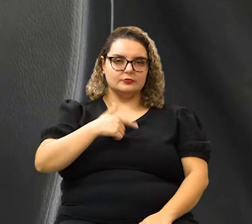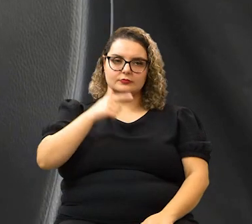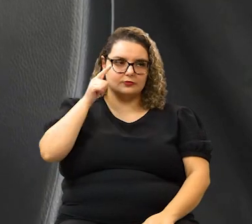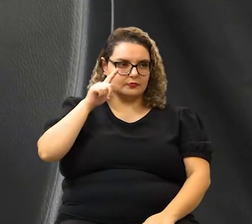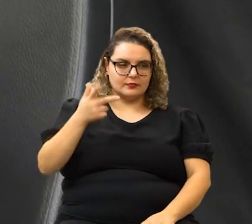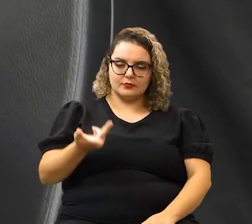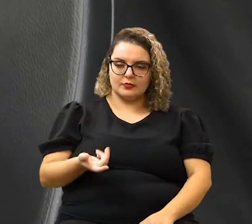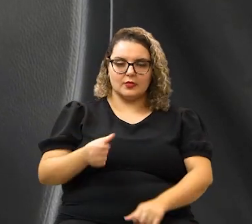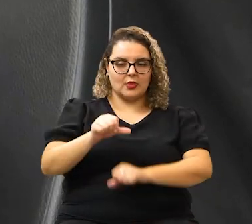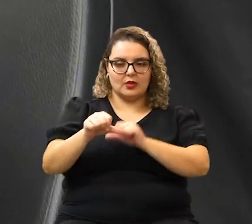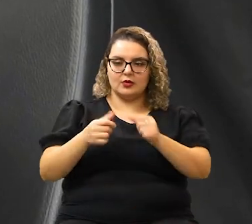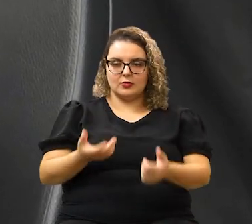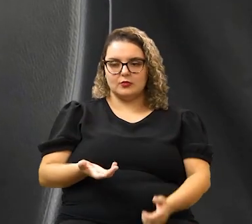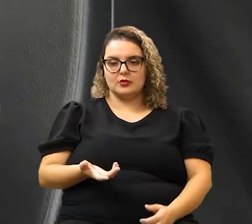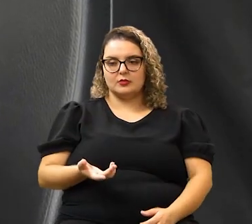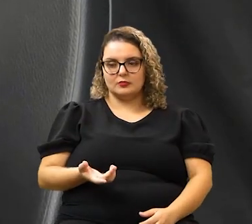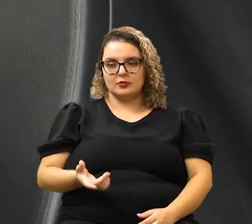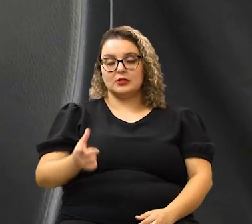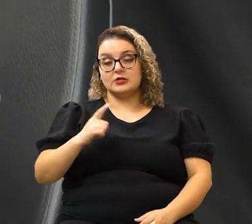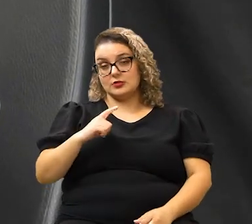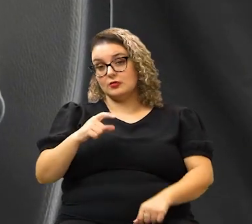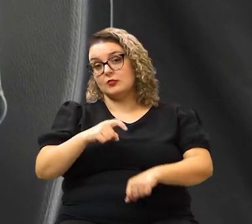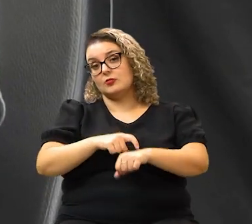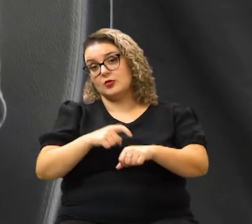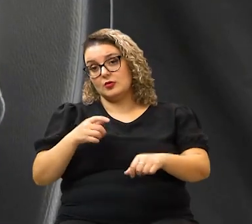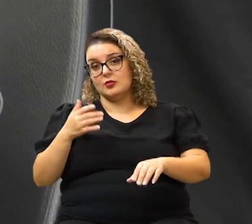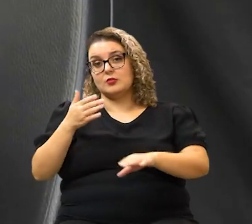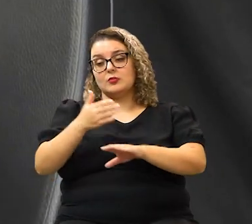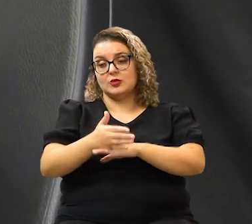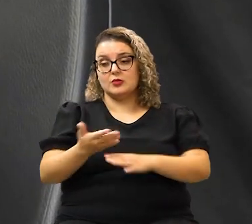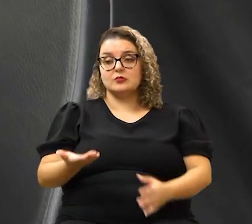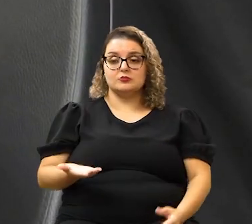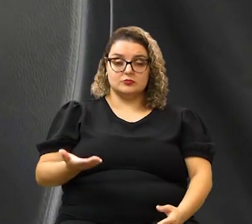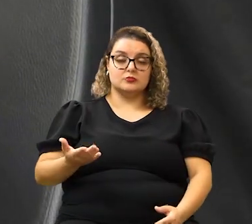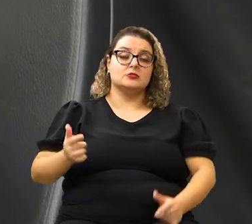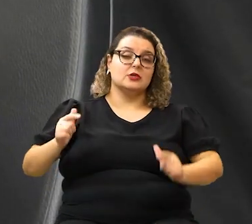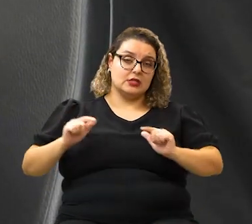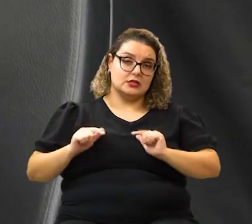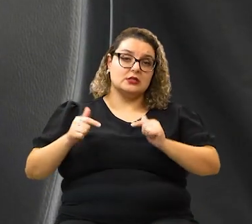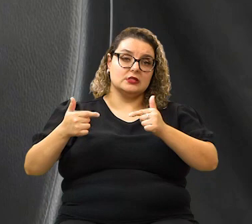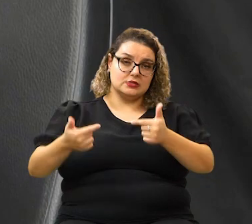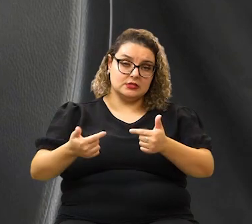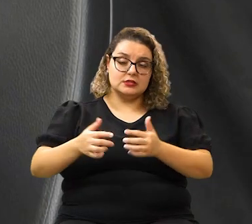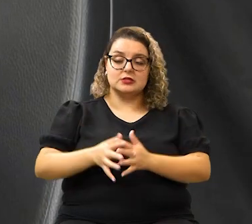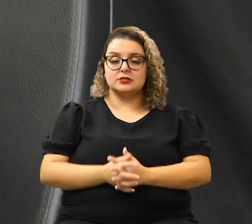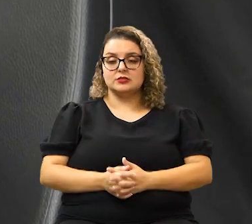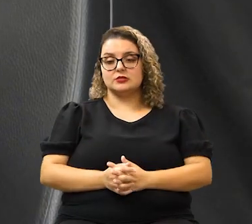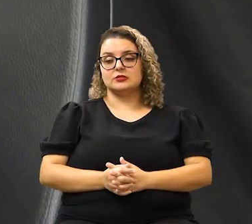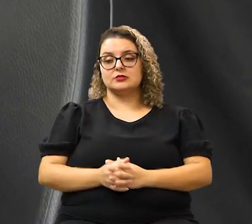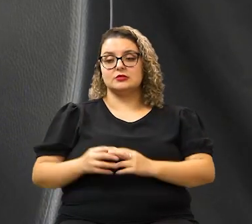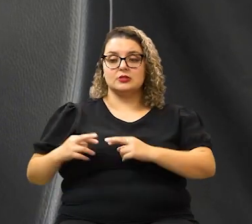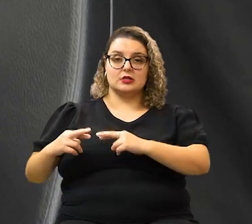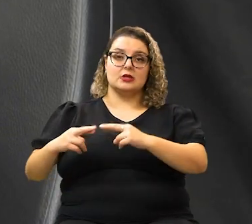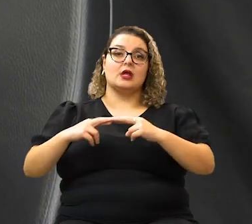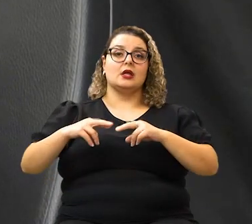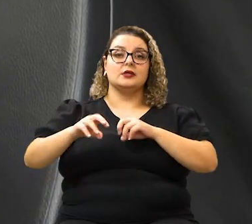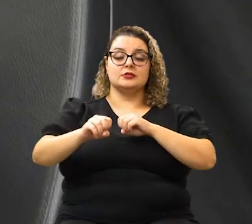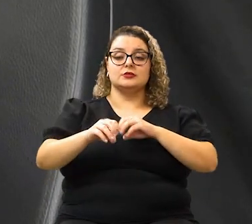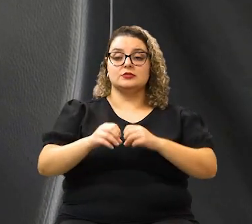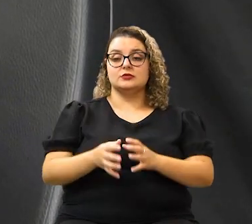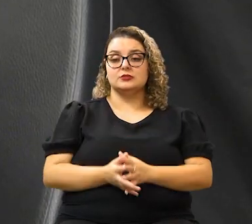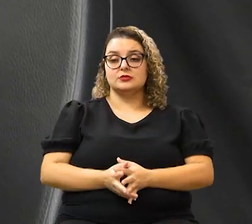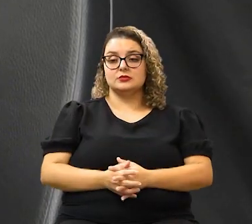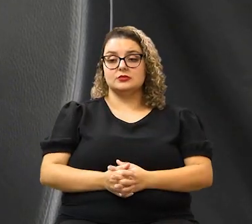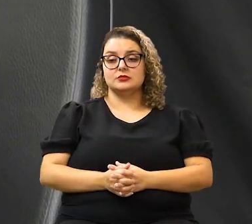foi um momento em que eu participei dessas lutas, né, da rede de educação. Só que aí